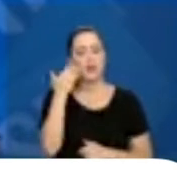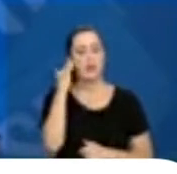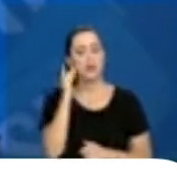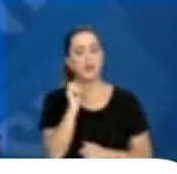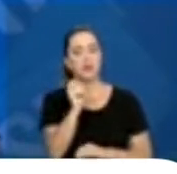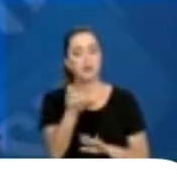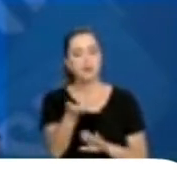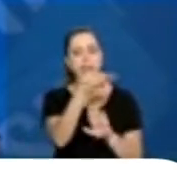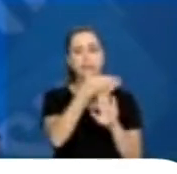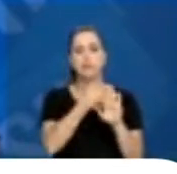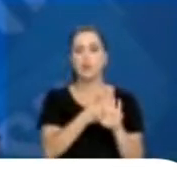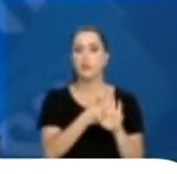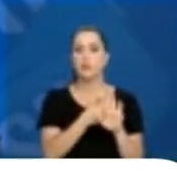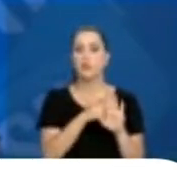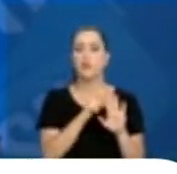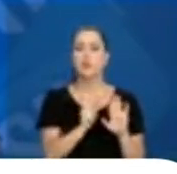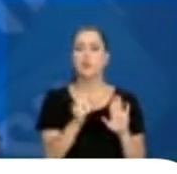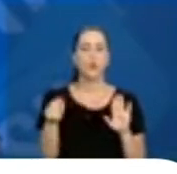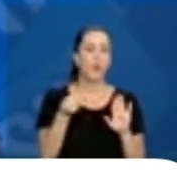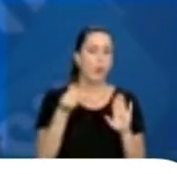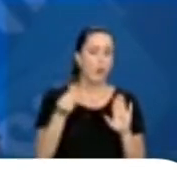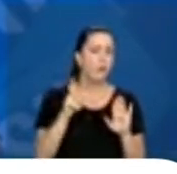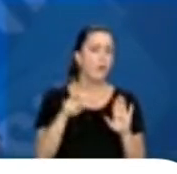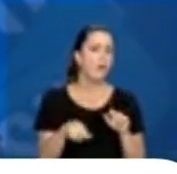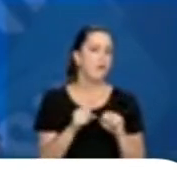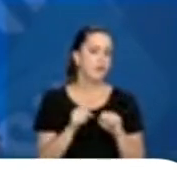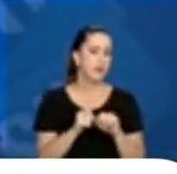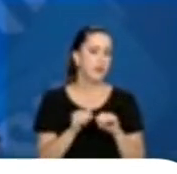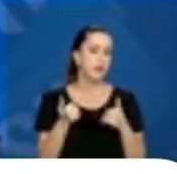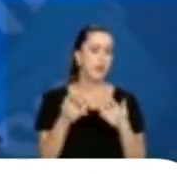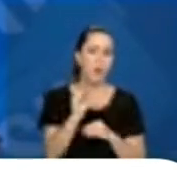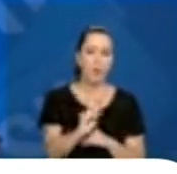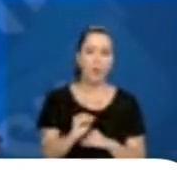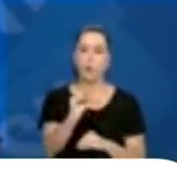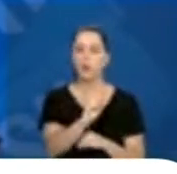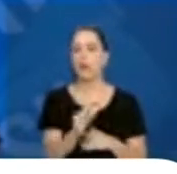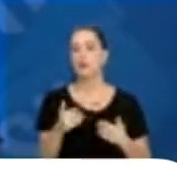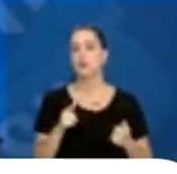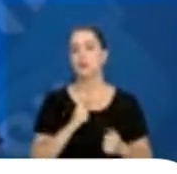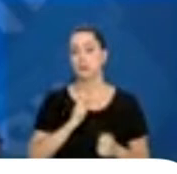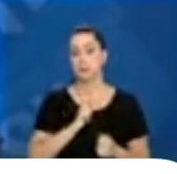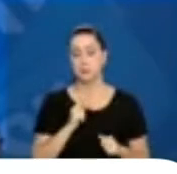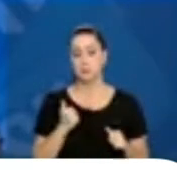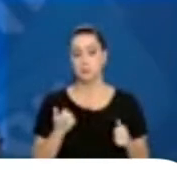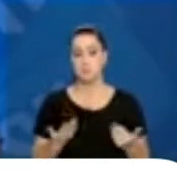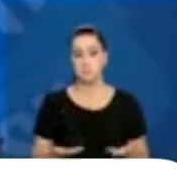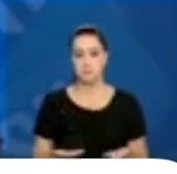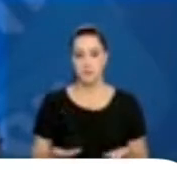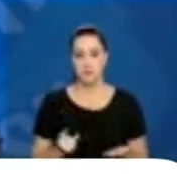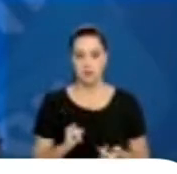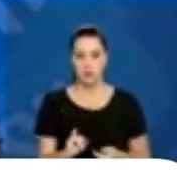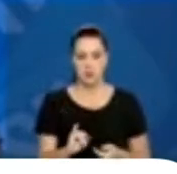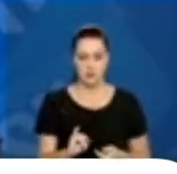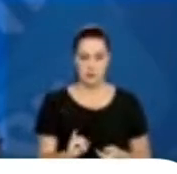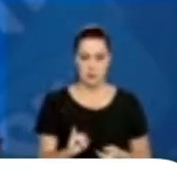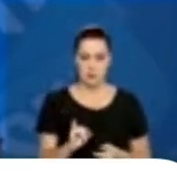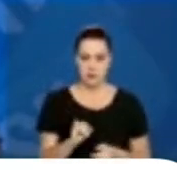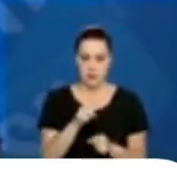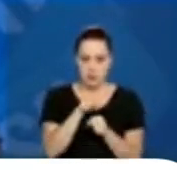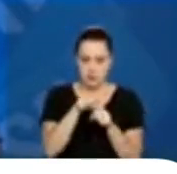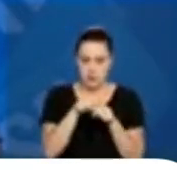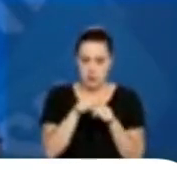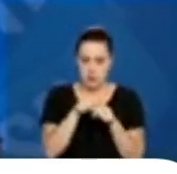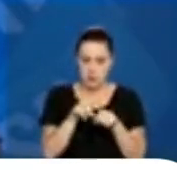por trás daquilo, como aquilo foi feito, qual a qualidade, qual o cuidado do método. Então, se a distribuição